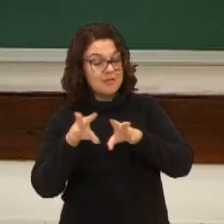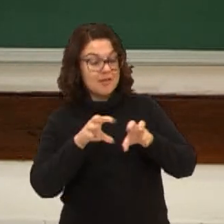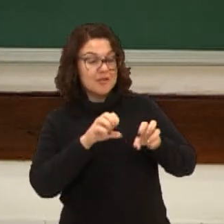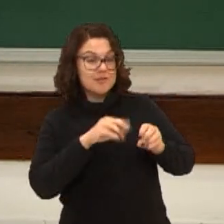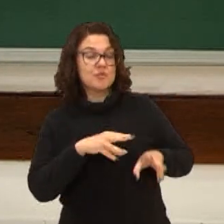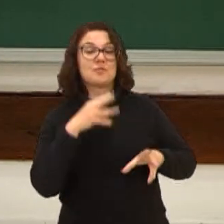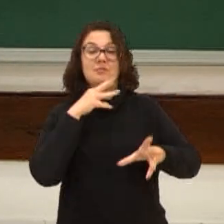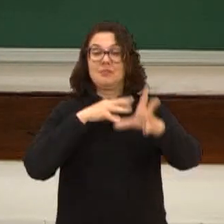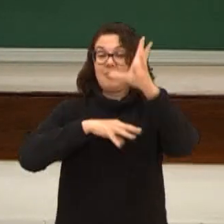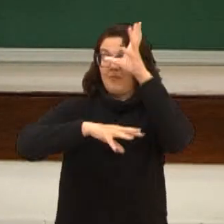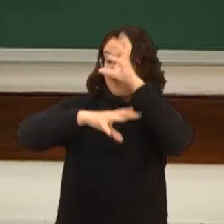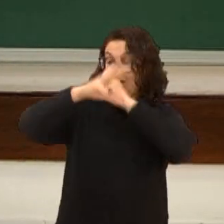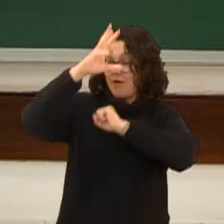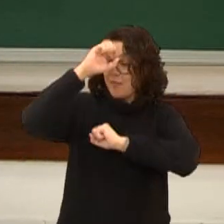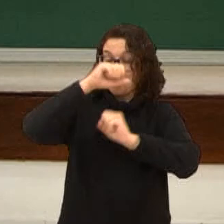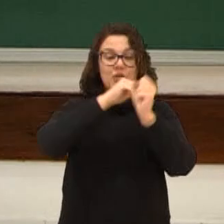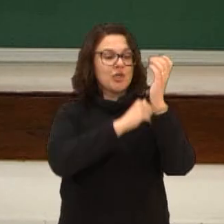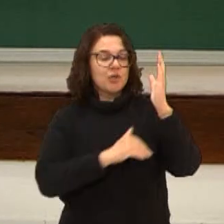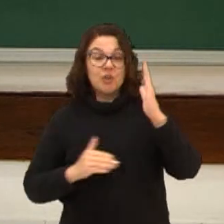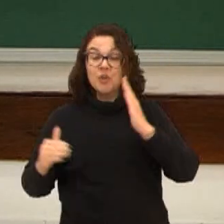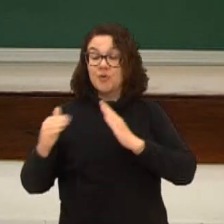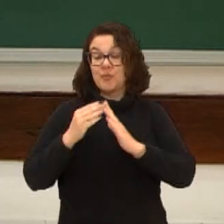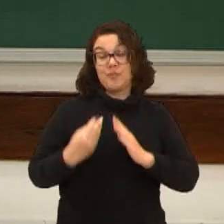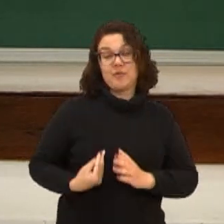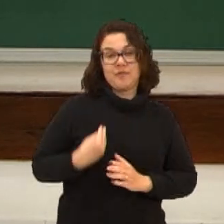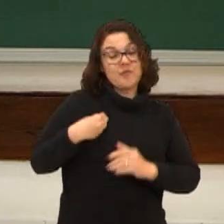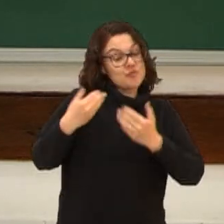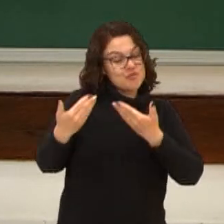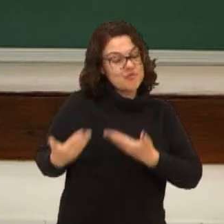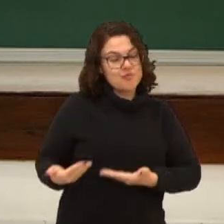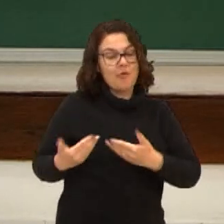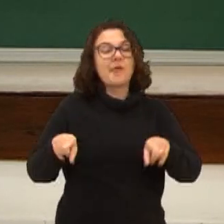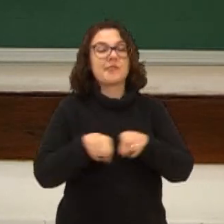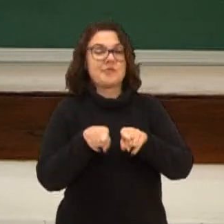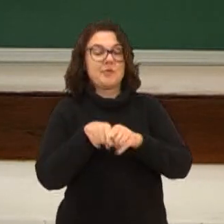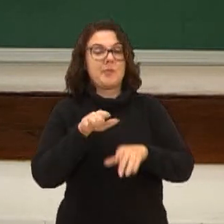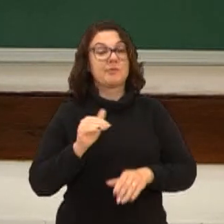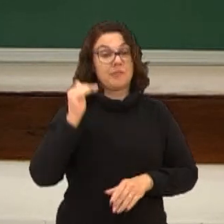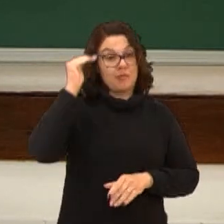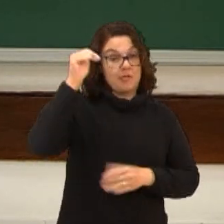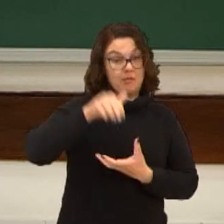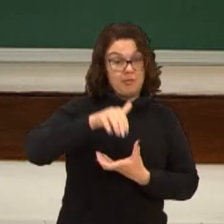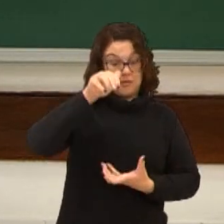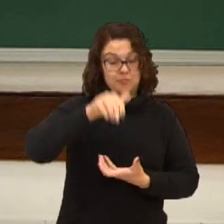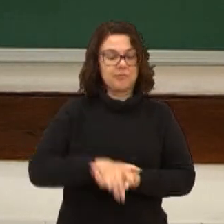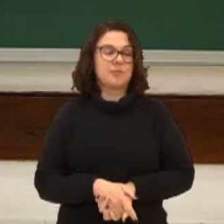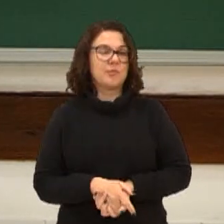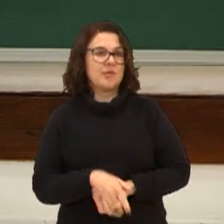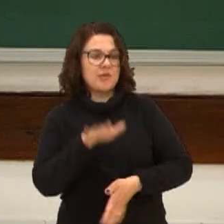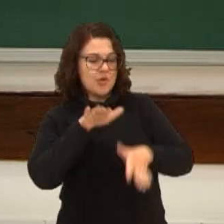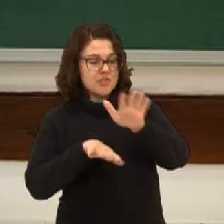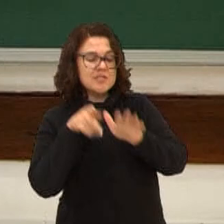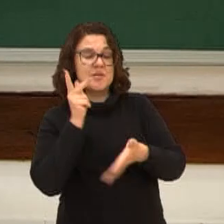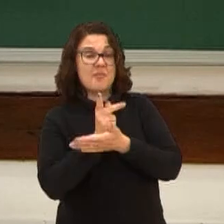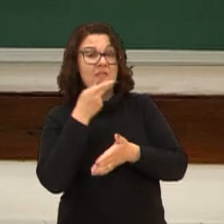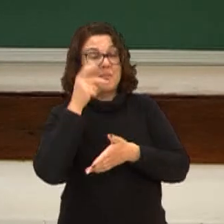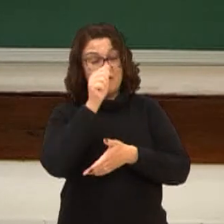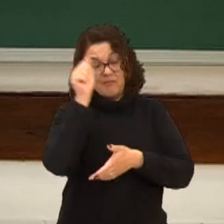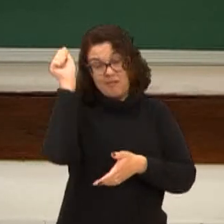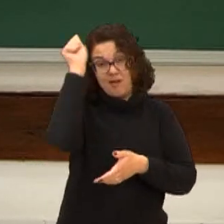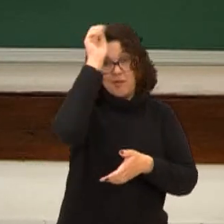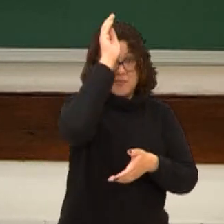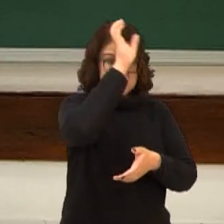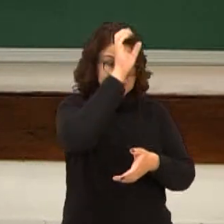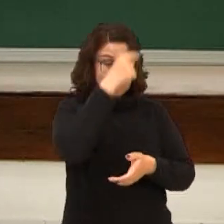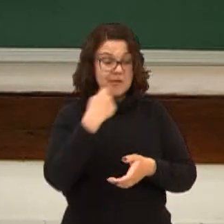educação, da aprendizagem para toda a vida, nos jovens e nos adultos. Então, quando a gente fala, às vezes, em alfabetização,